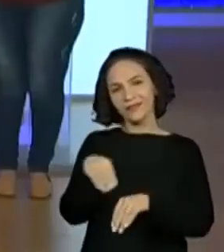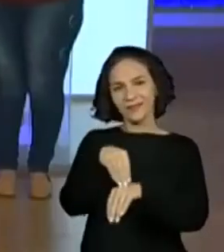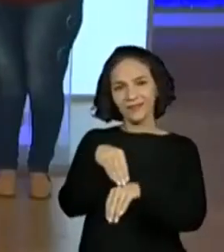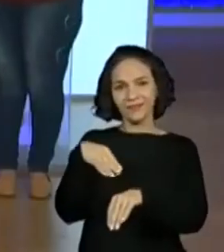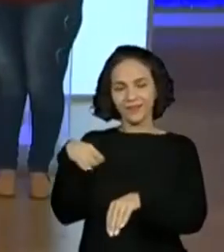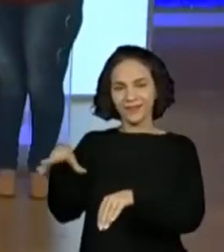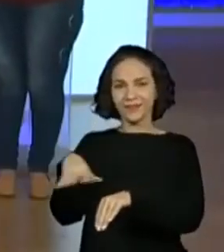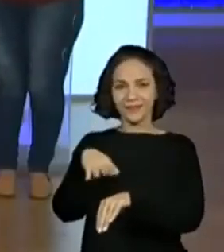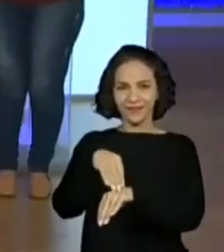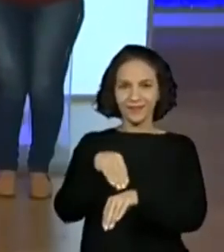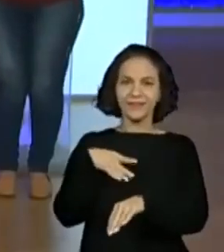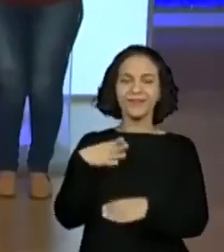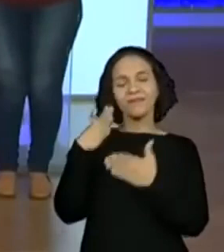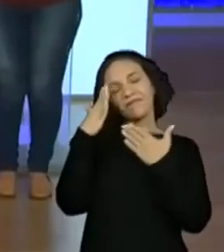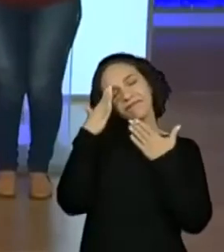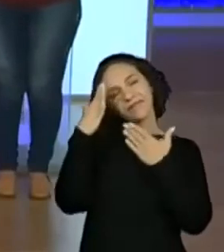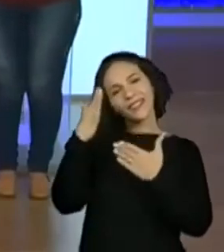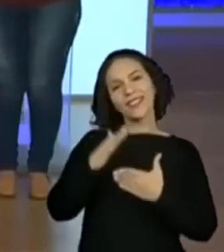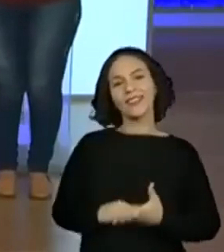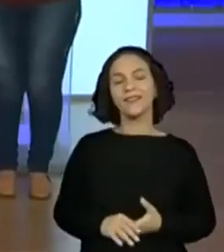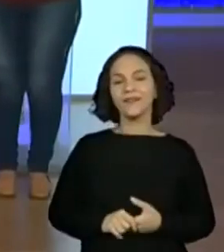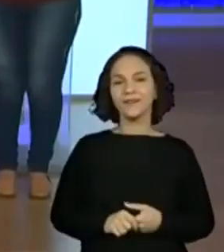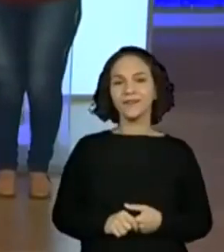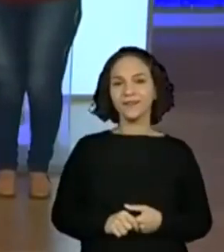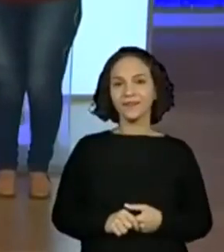trazendo os alunos para dentro da nossa aula, né? Isso aí.